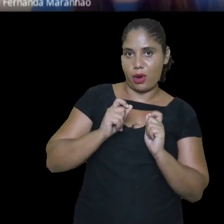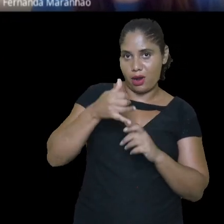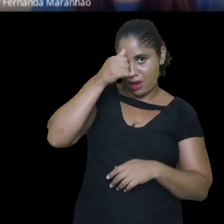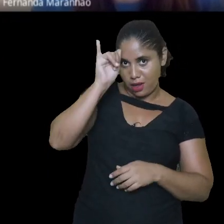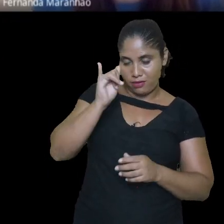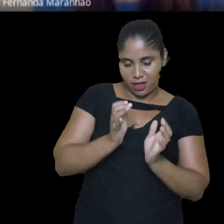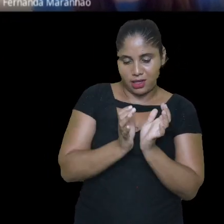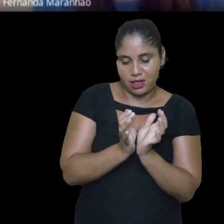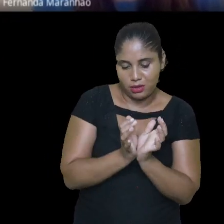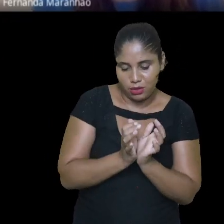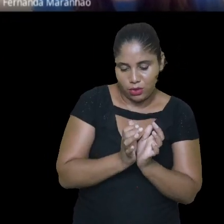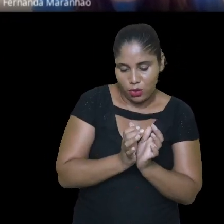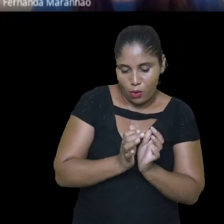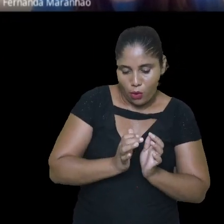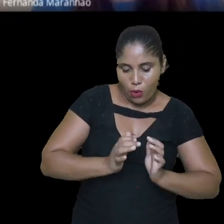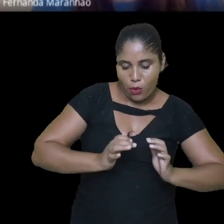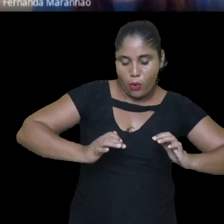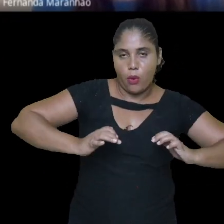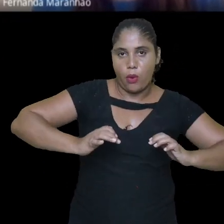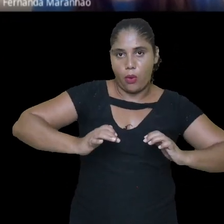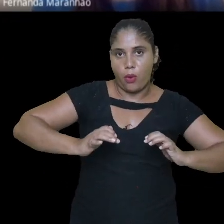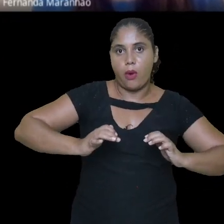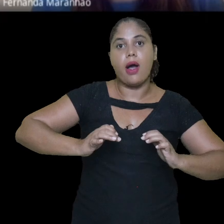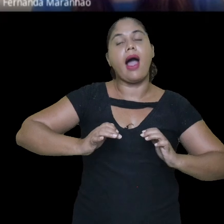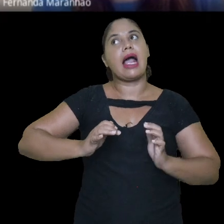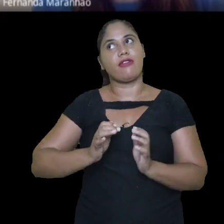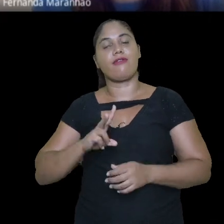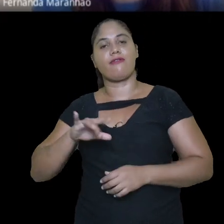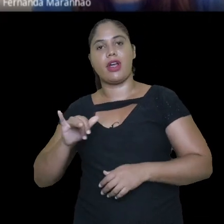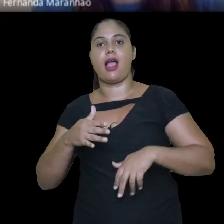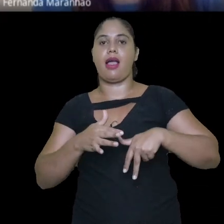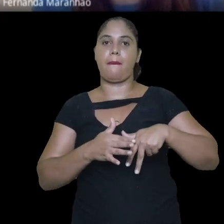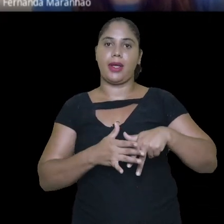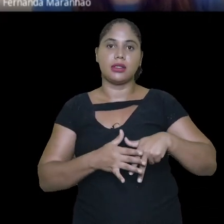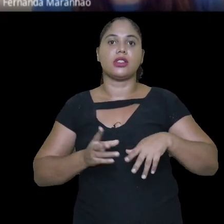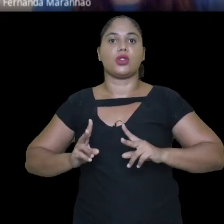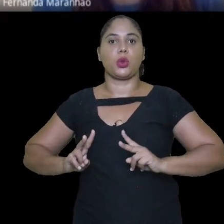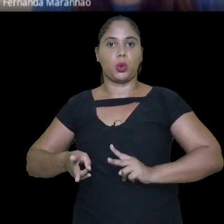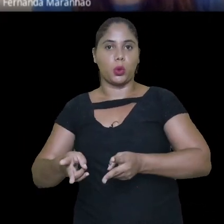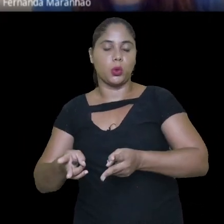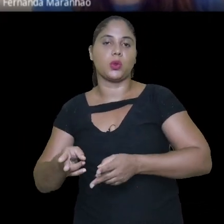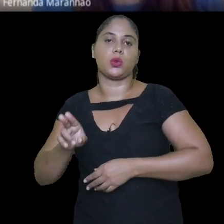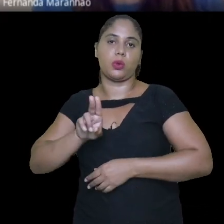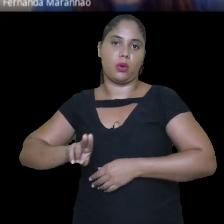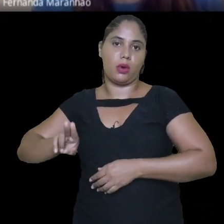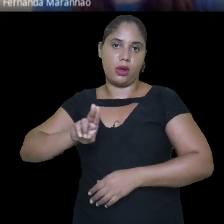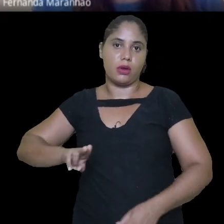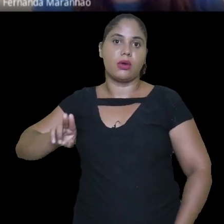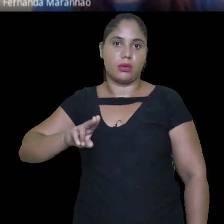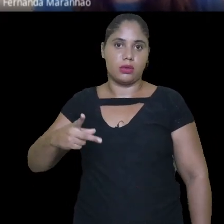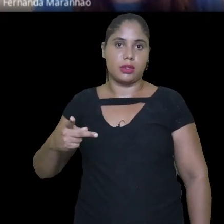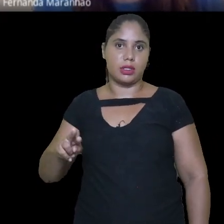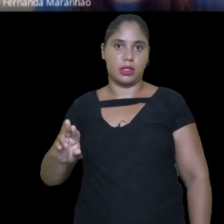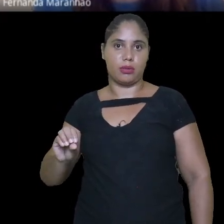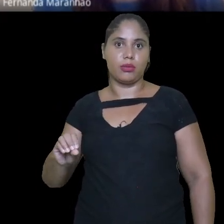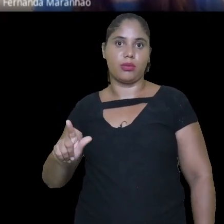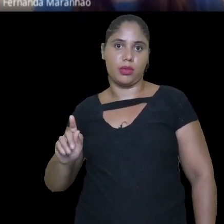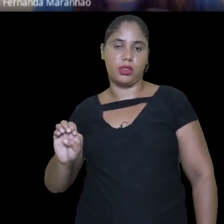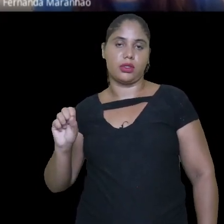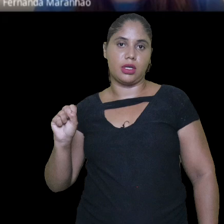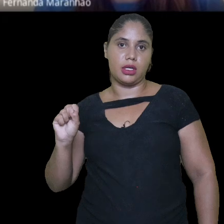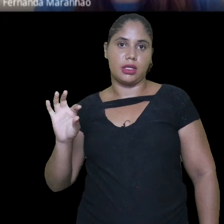usando a progesterona e após a cerclagem não são feitos outros métodos de rastreio diagnóstico, porque é a conduta que